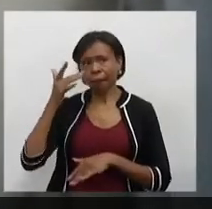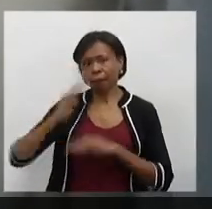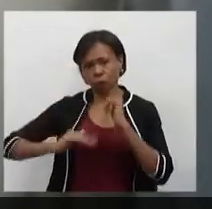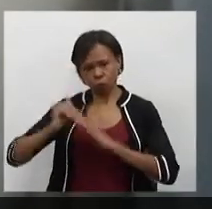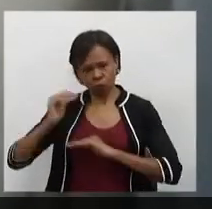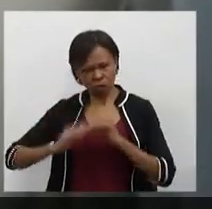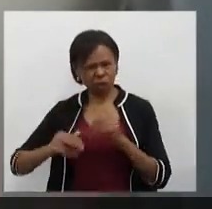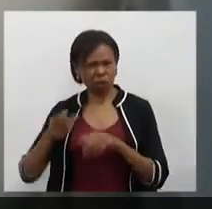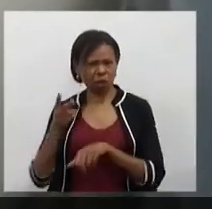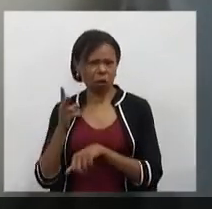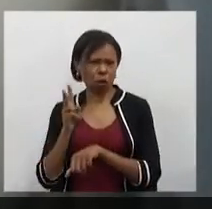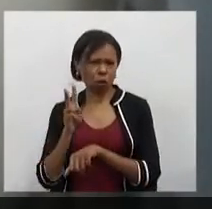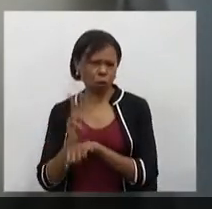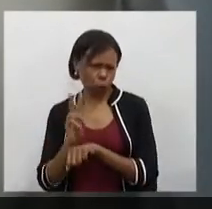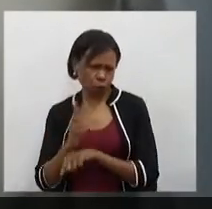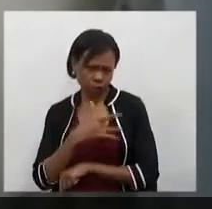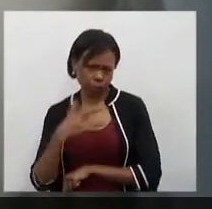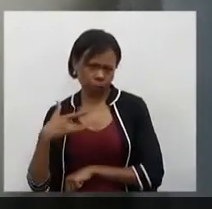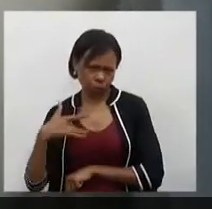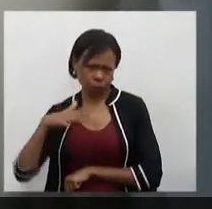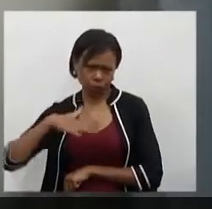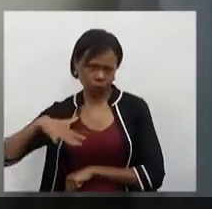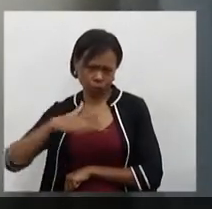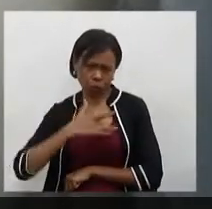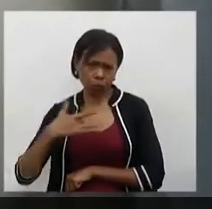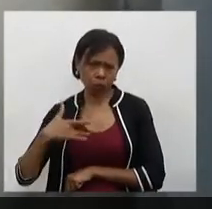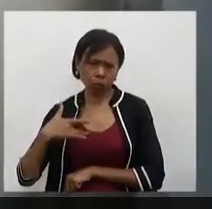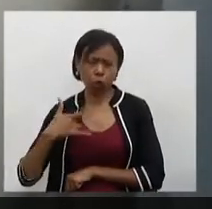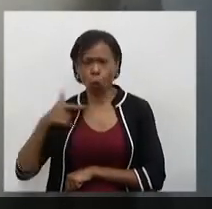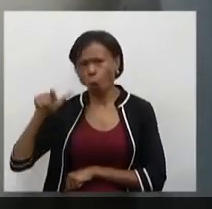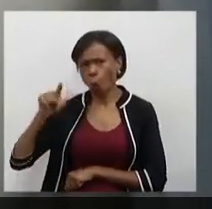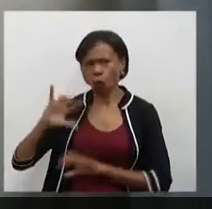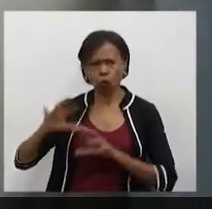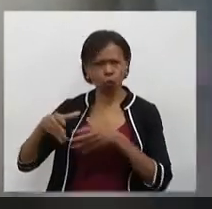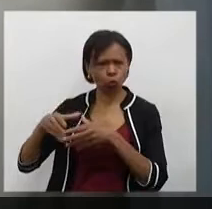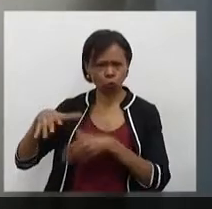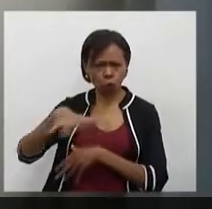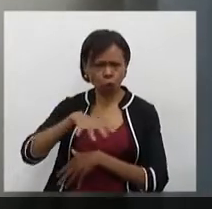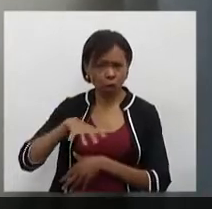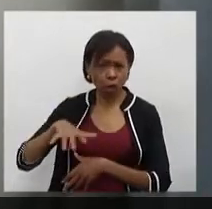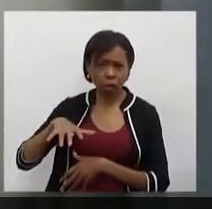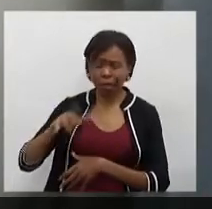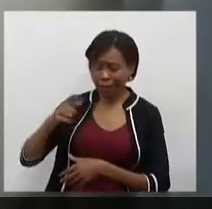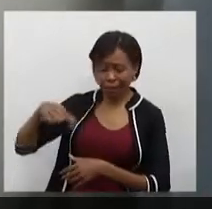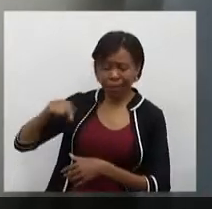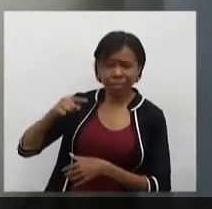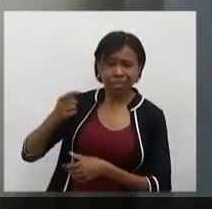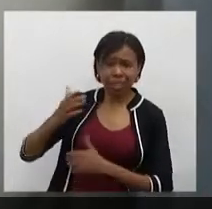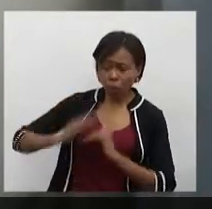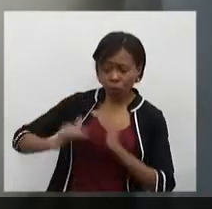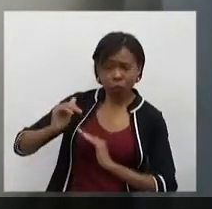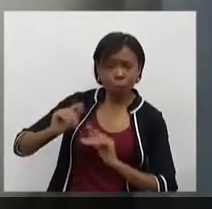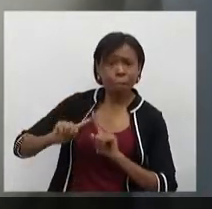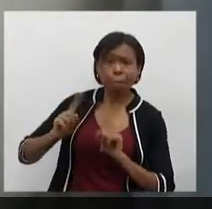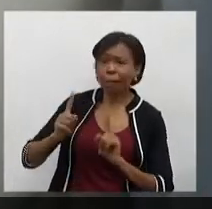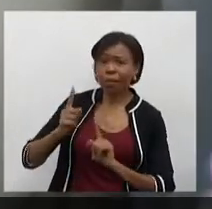de outros departamentos aí, né? Eles não conseguem transcender esse dia a dia,